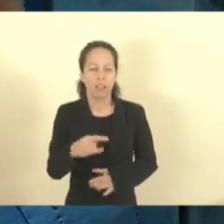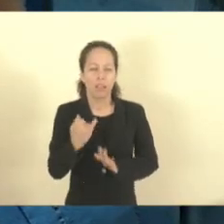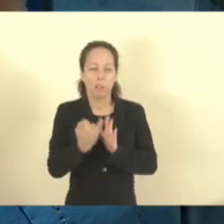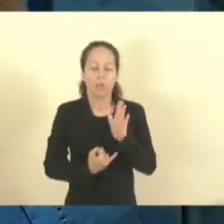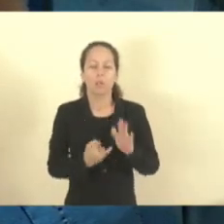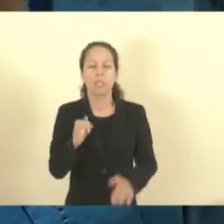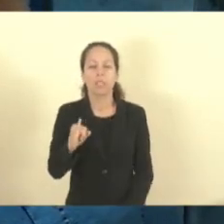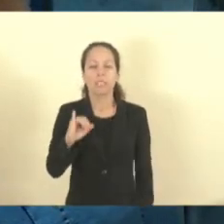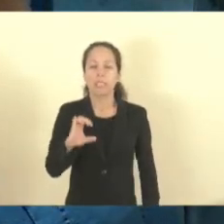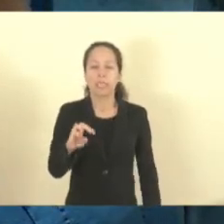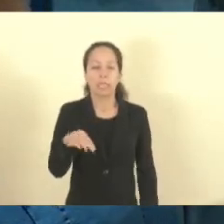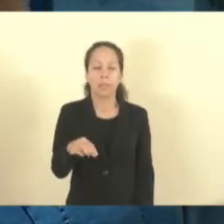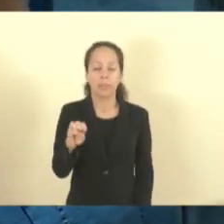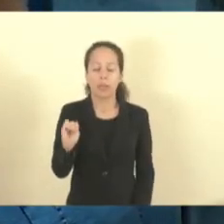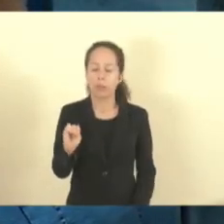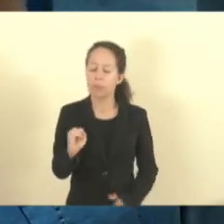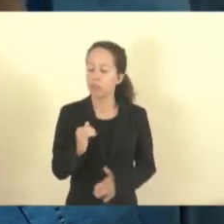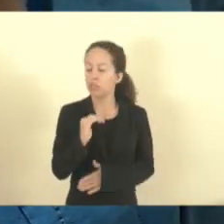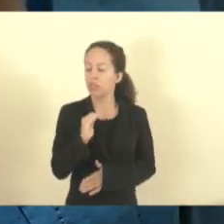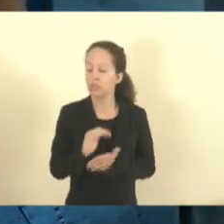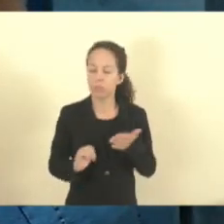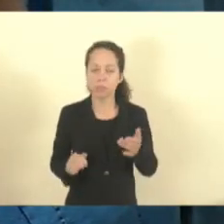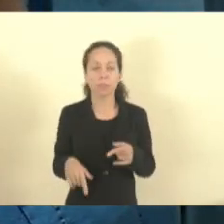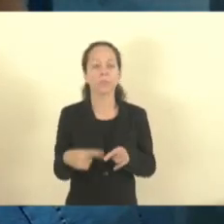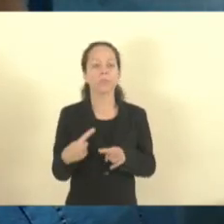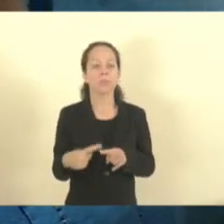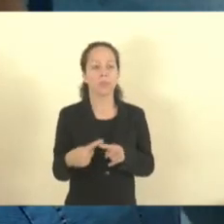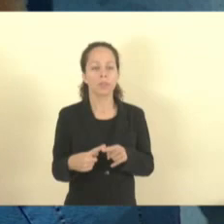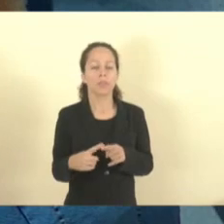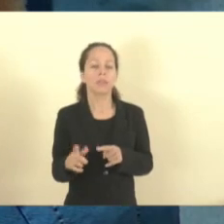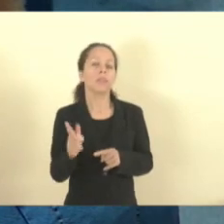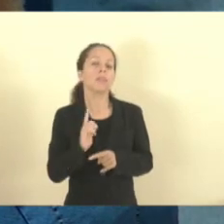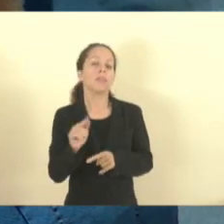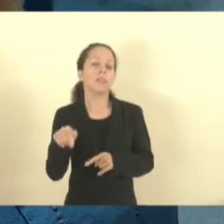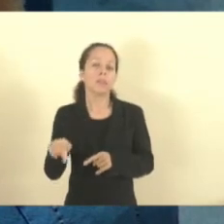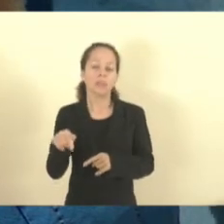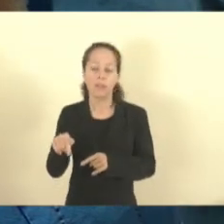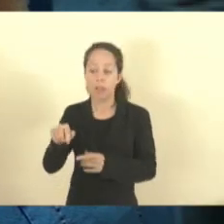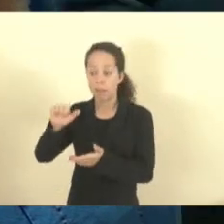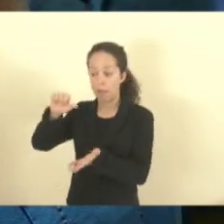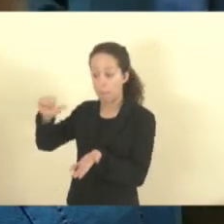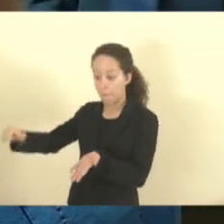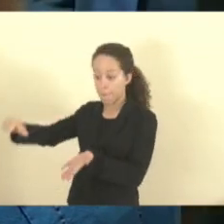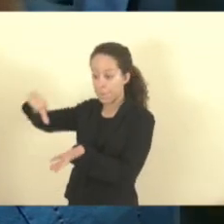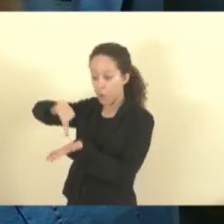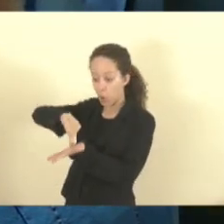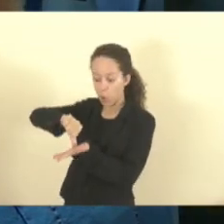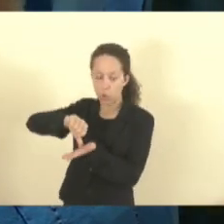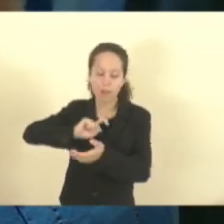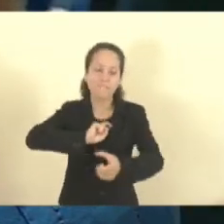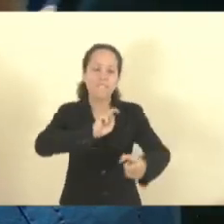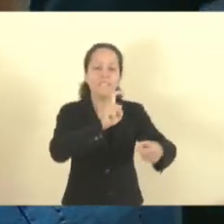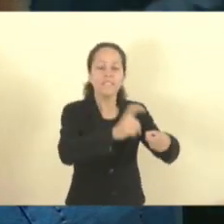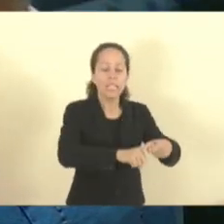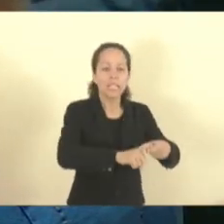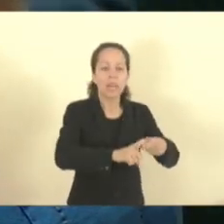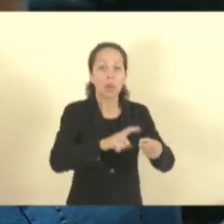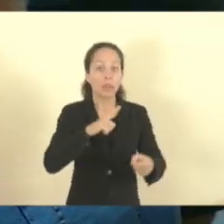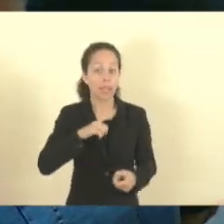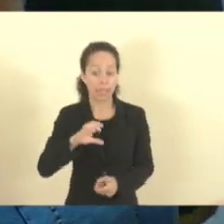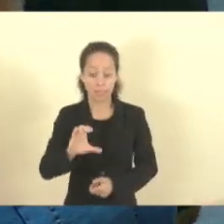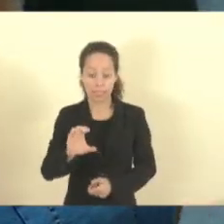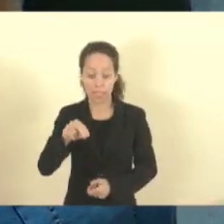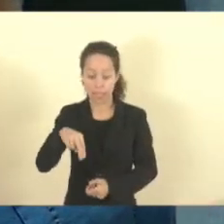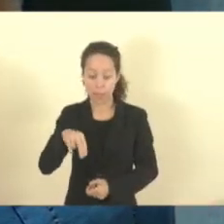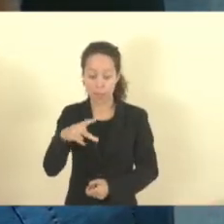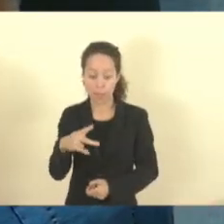ICMS quando uma operação ocorre entre uma matriz e uma filial com o mesmo CNPJ. Tá? E isso é uma decisão,